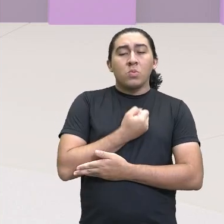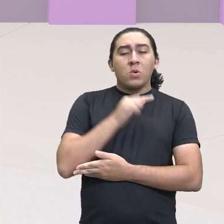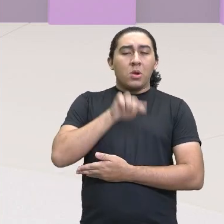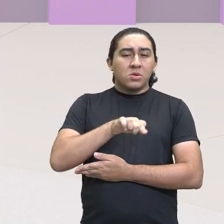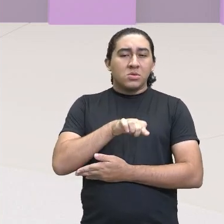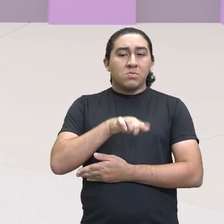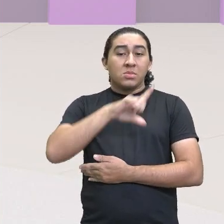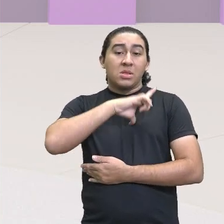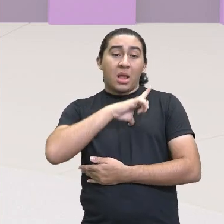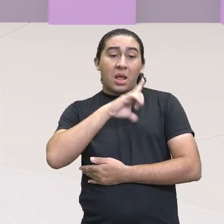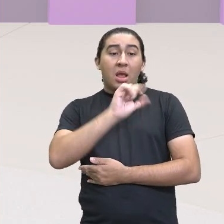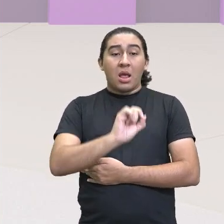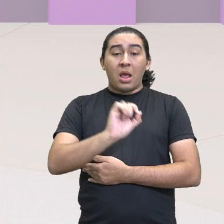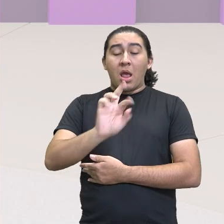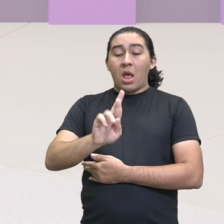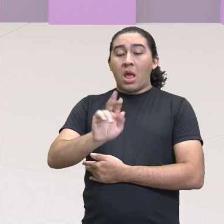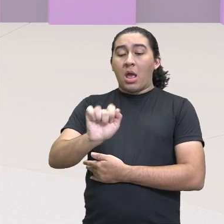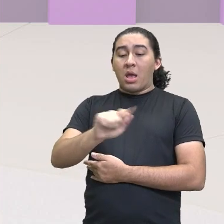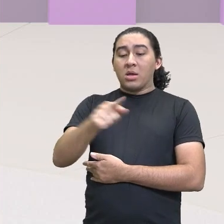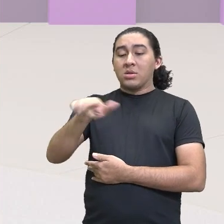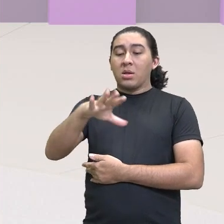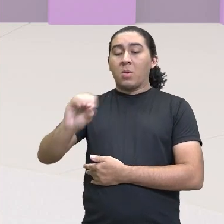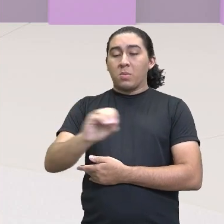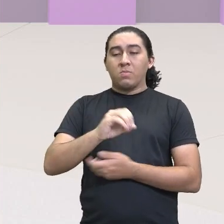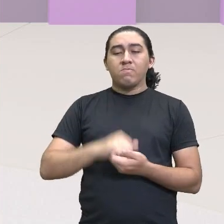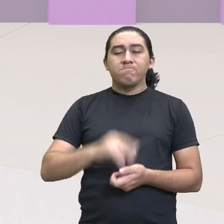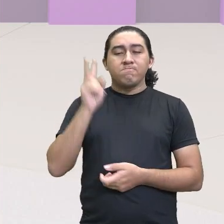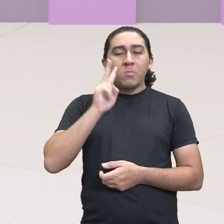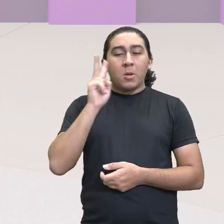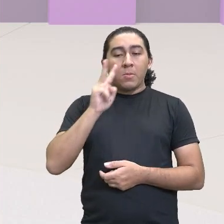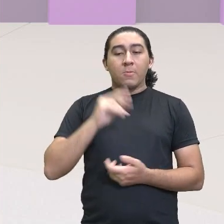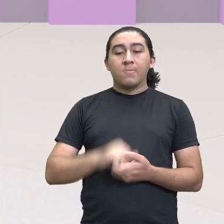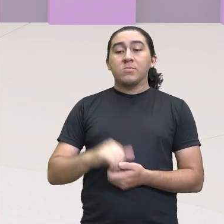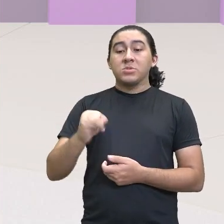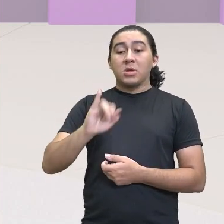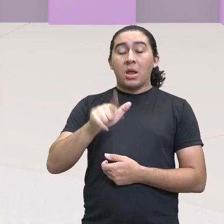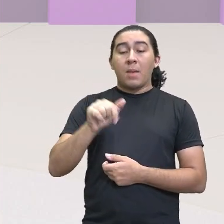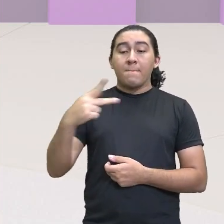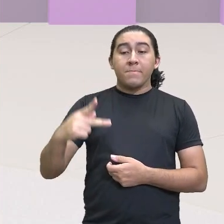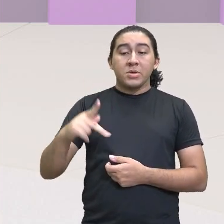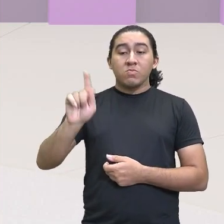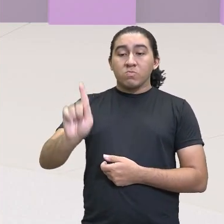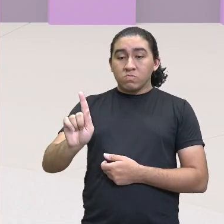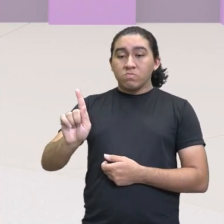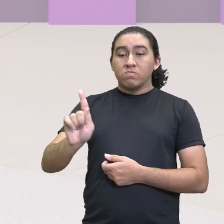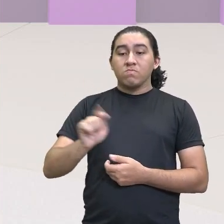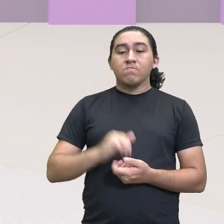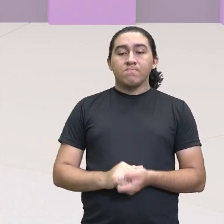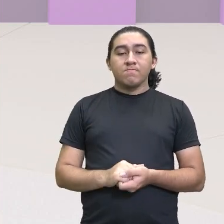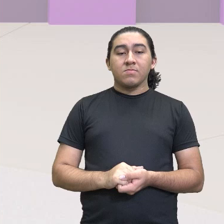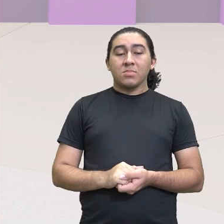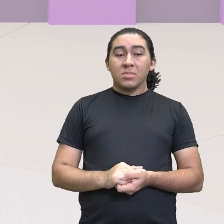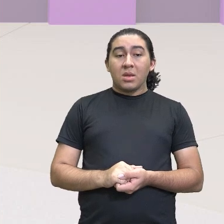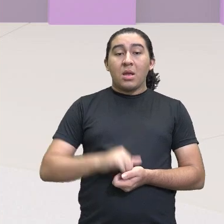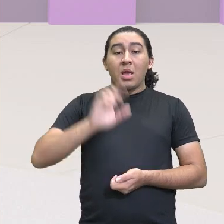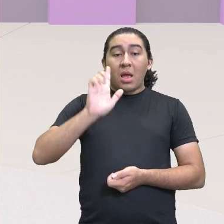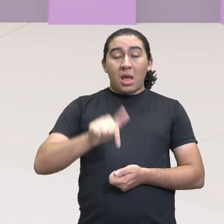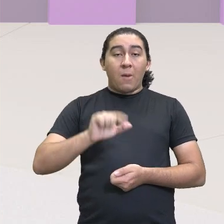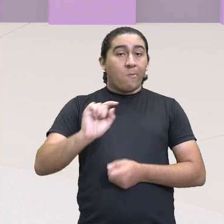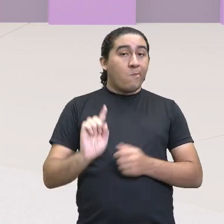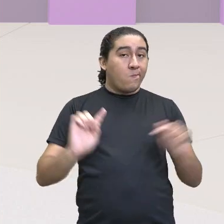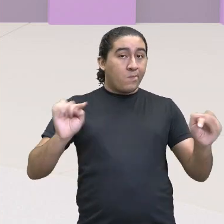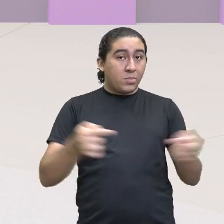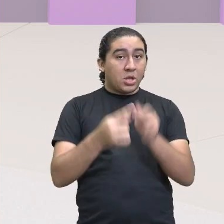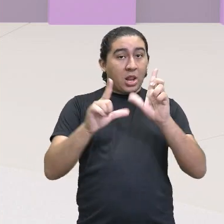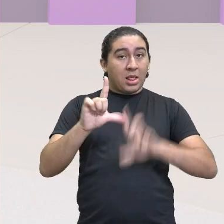produto? Que é chamado de razão. Lembrando que, como é uma progressão geométrica, a razão é indicada pela letra Q.